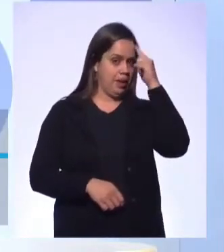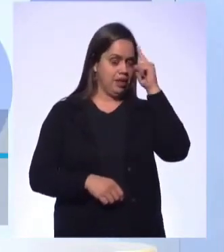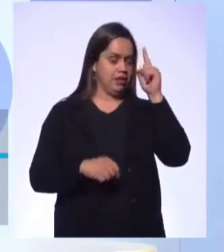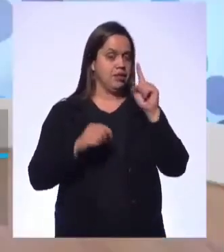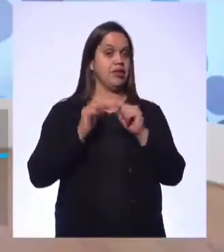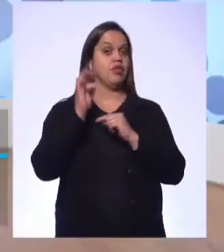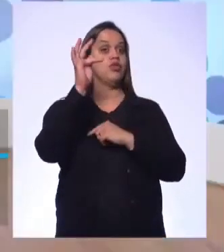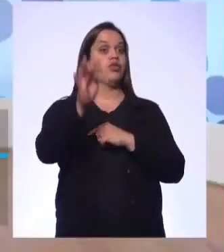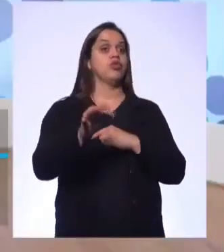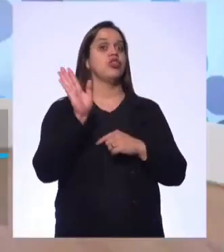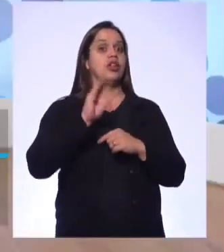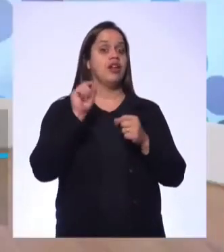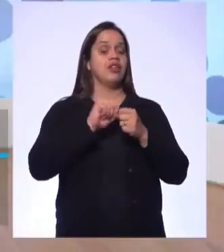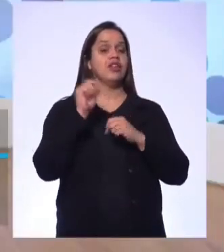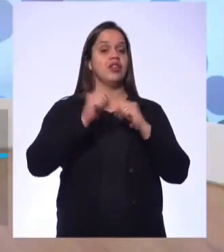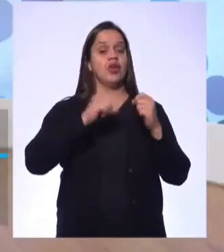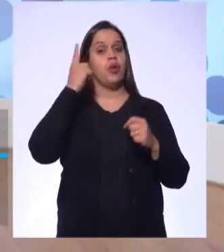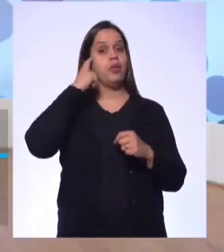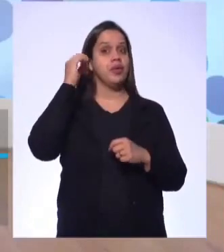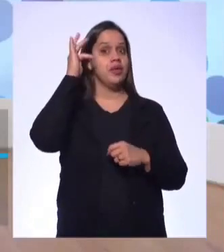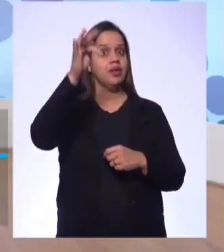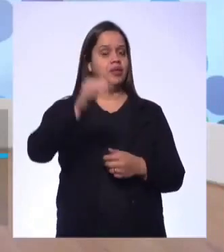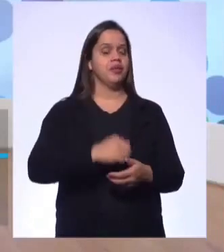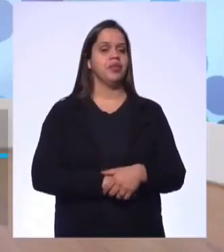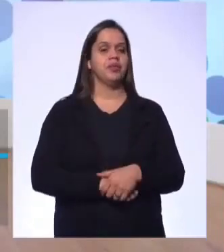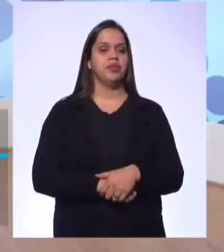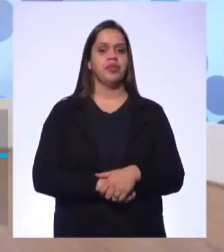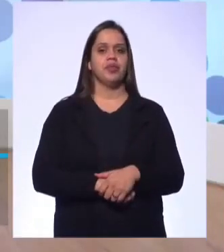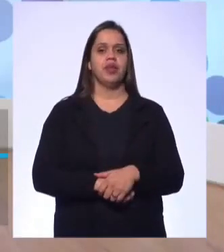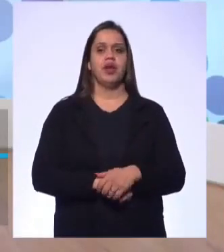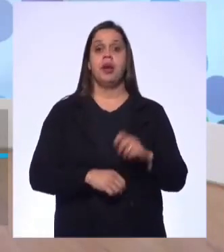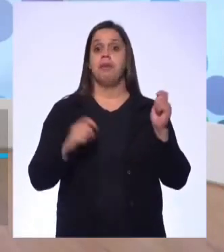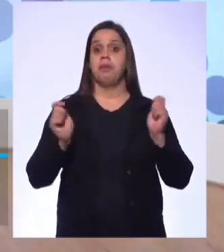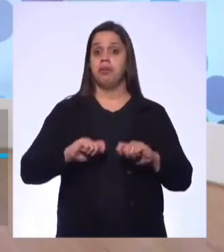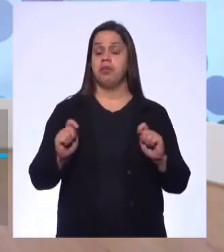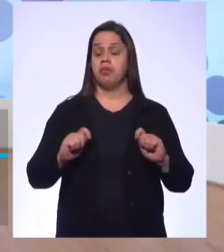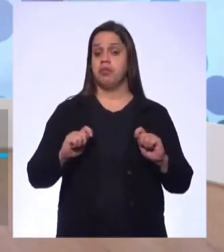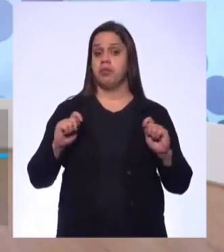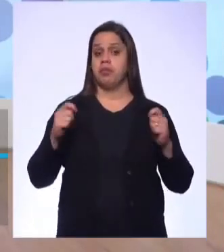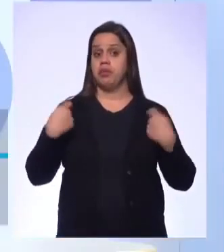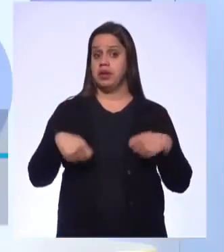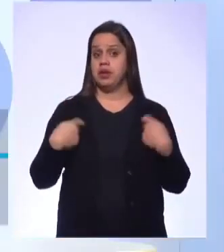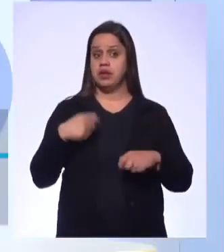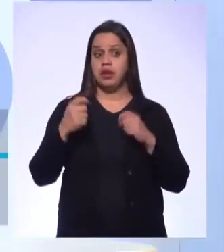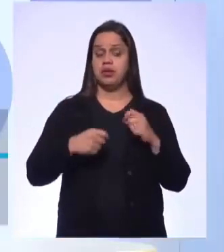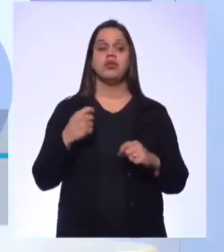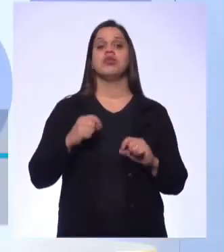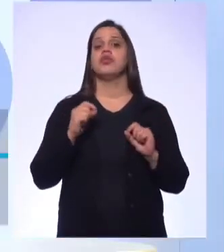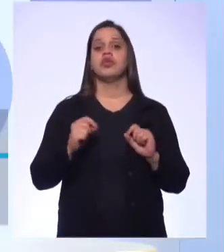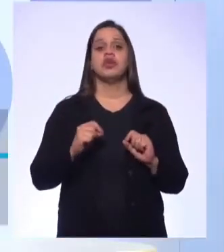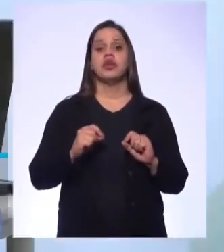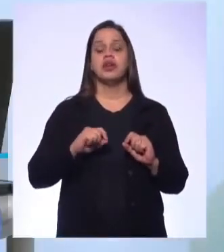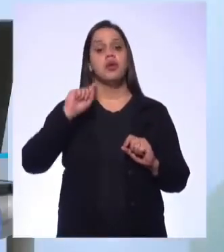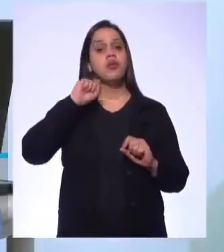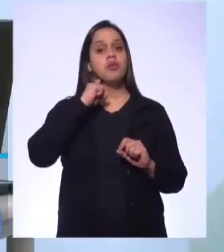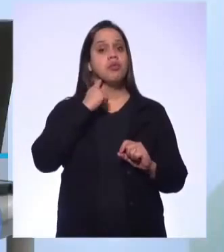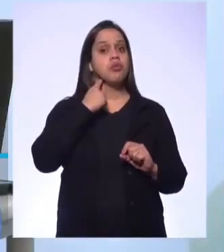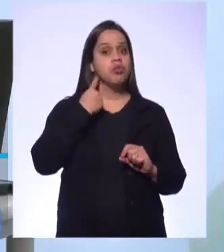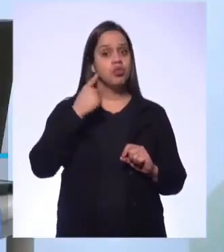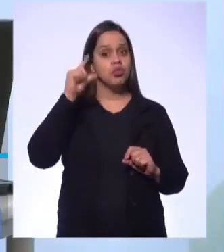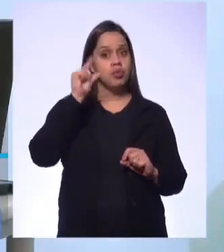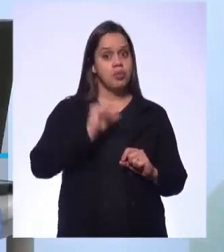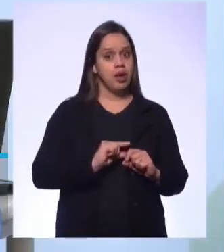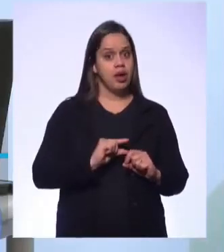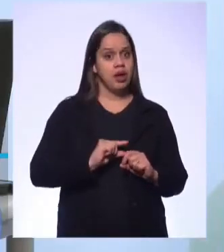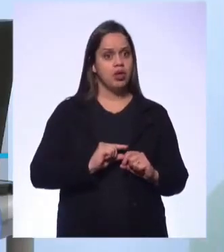Já está fazendo inferências, olha só. Ele colocou assim, devemos poluir menos. Deixem a escola mais limpa também. Olha. Porque é